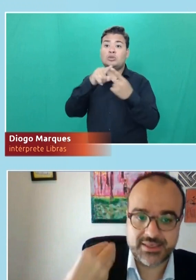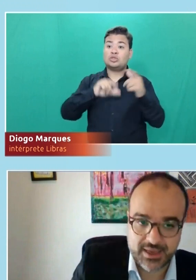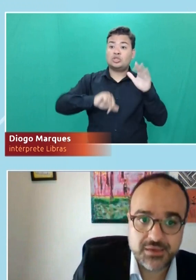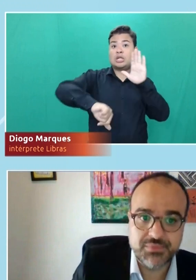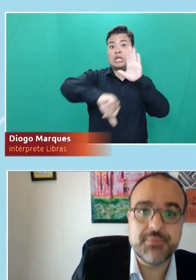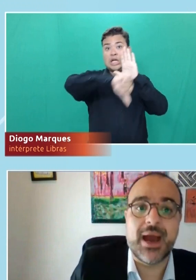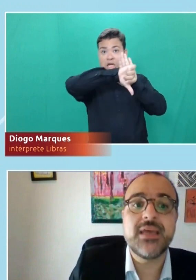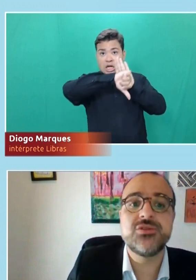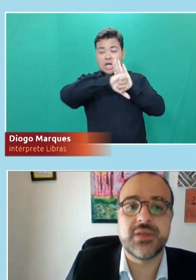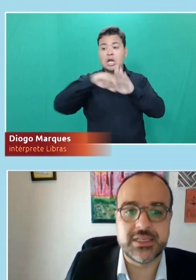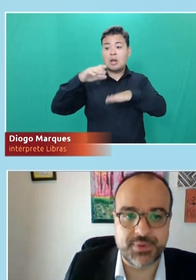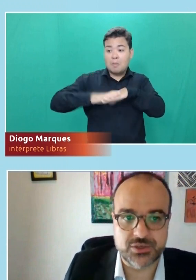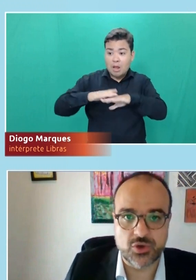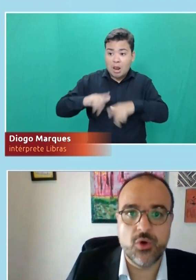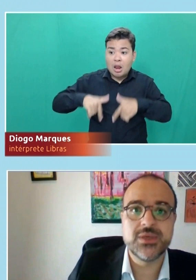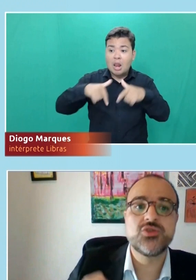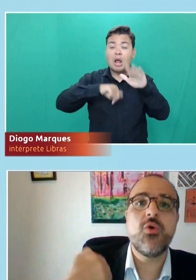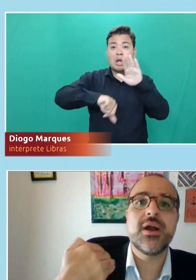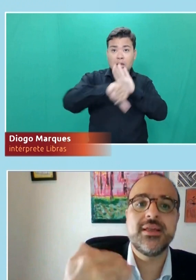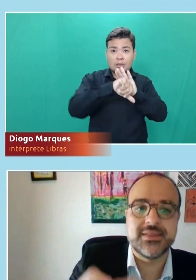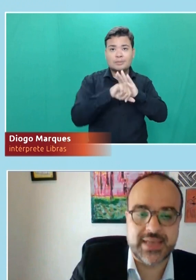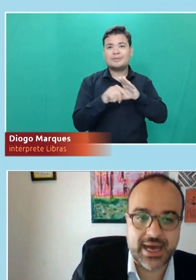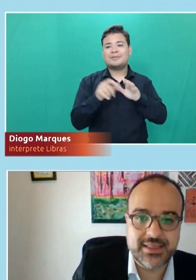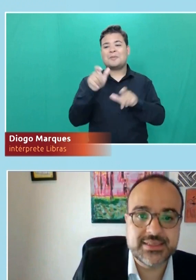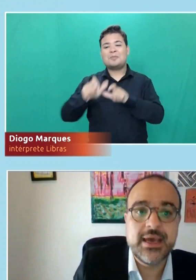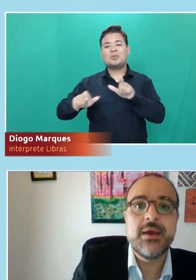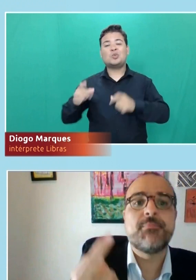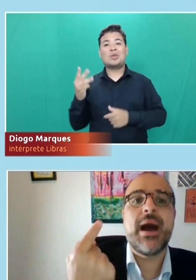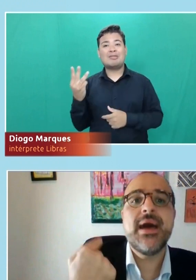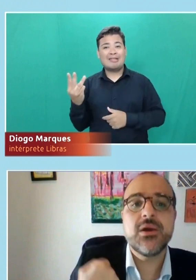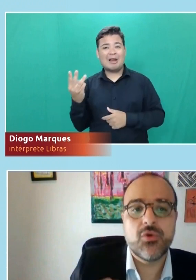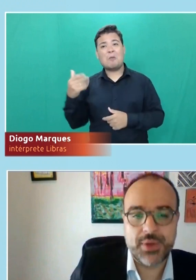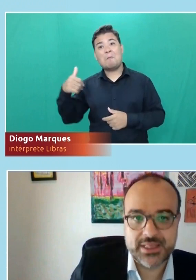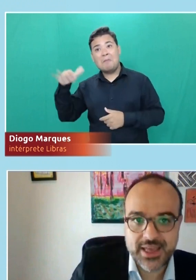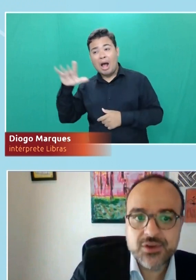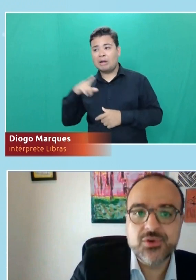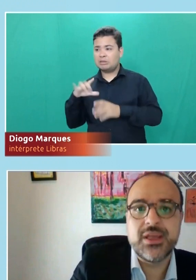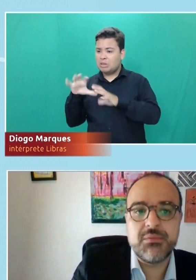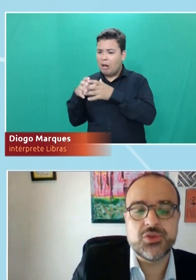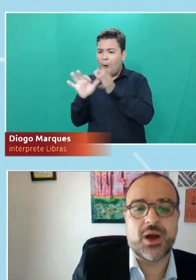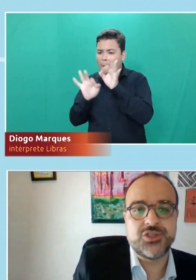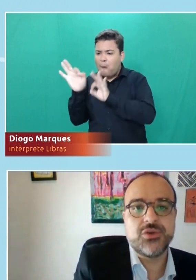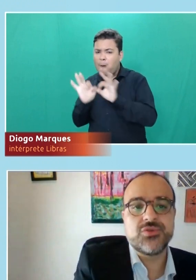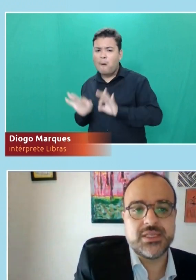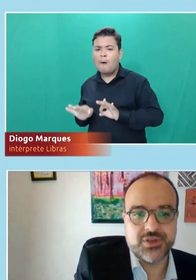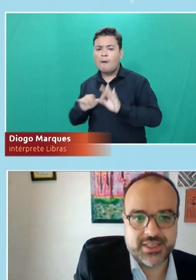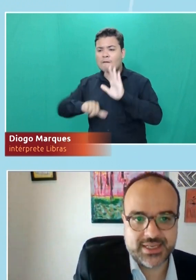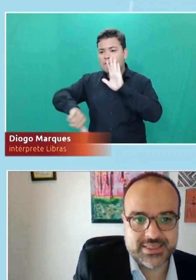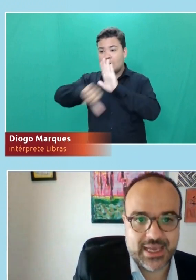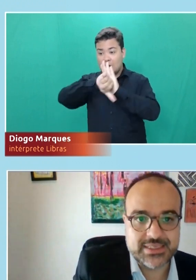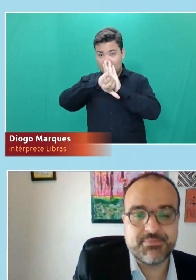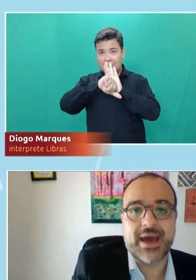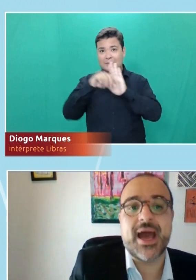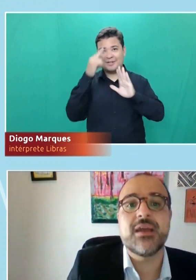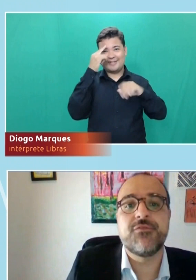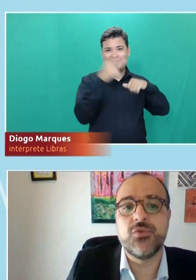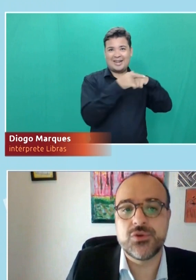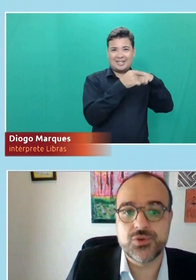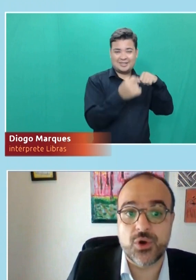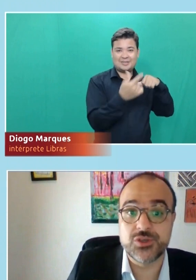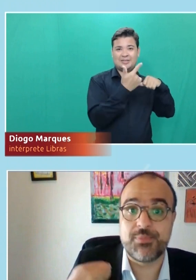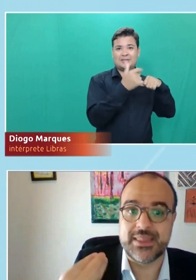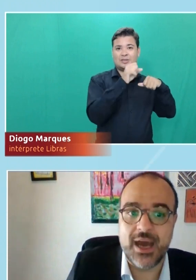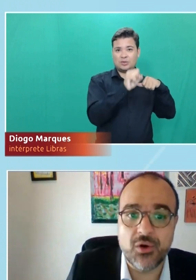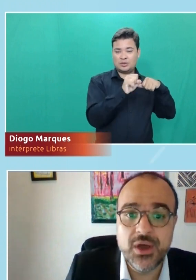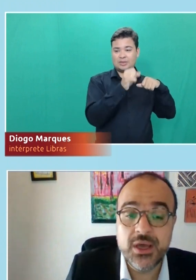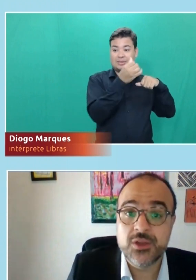é o que acontece aí, né? Mais de 3 pessoas organizadas para cometer o crime do artigo 286, parágrafo